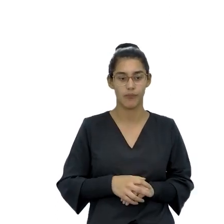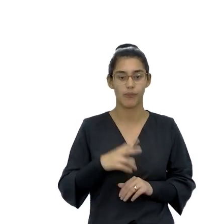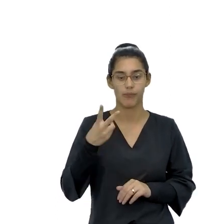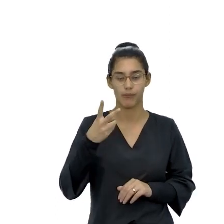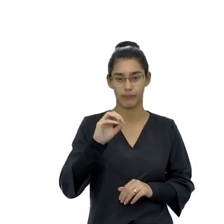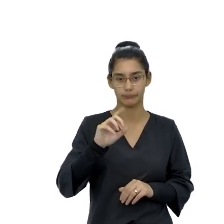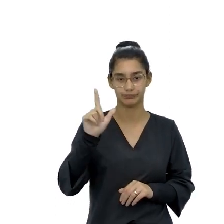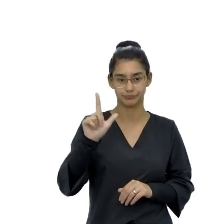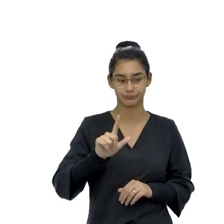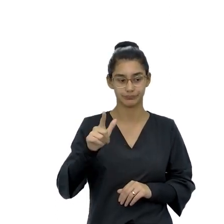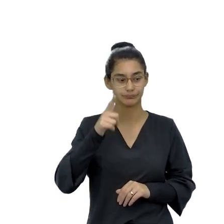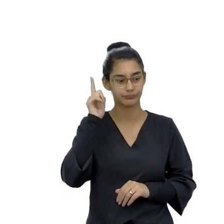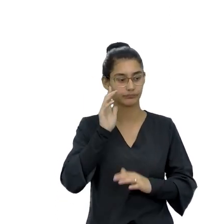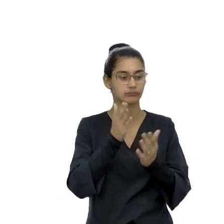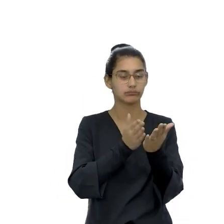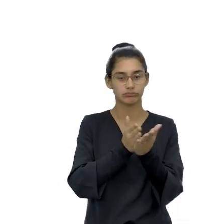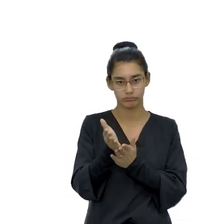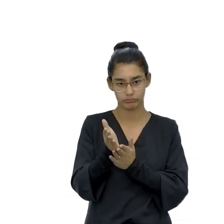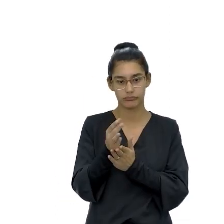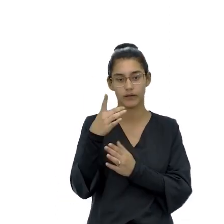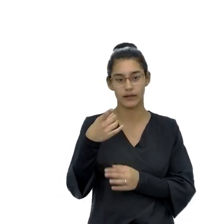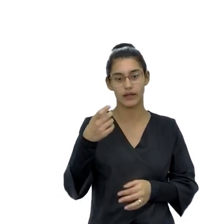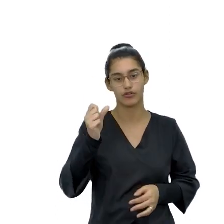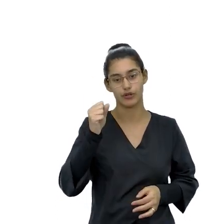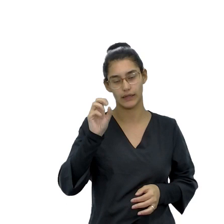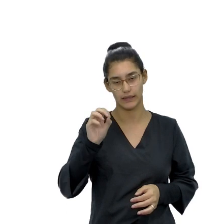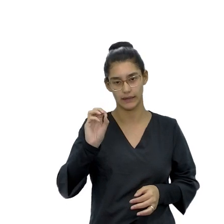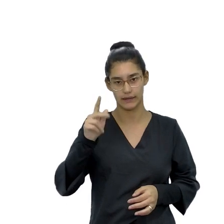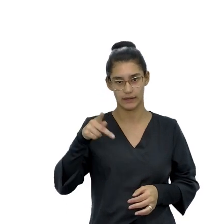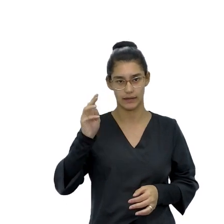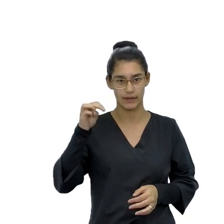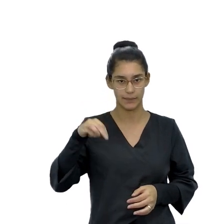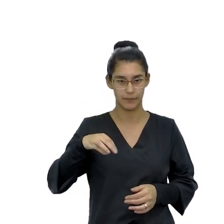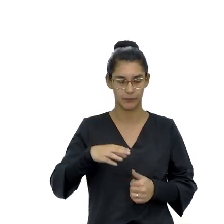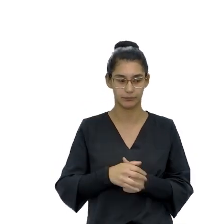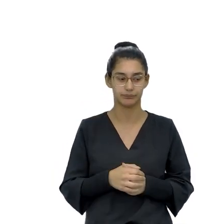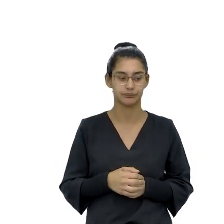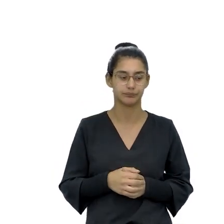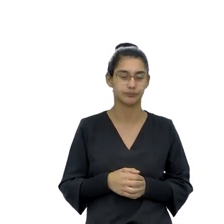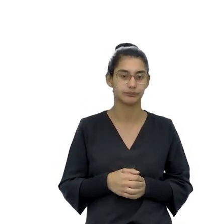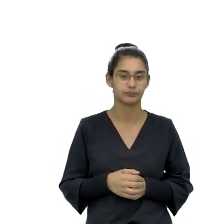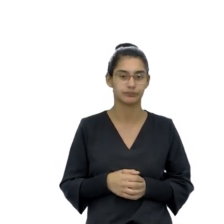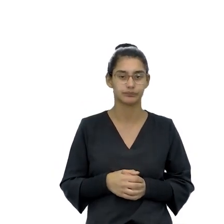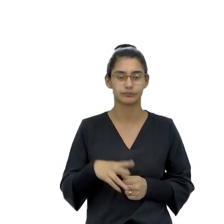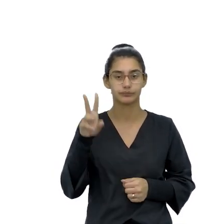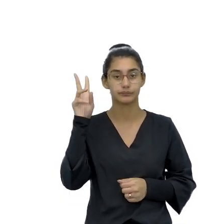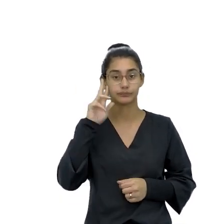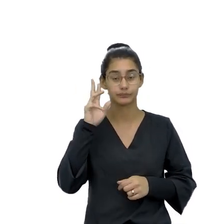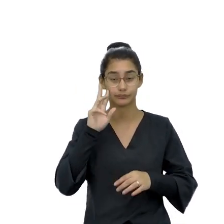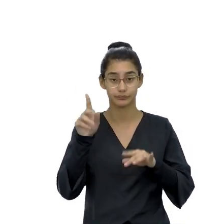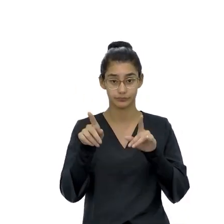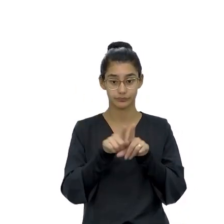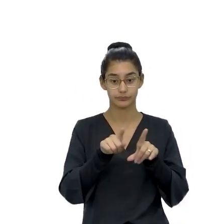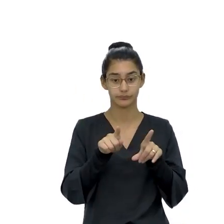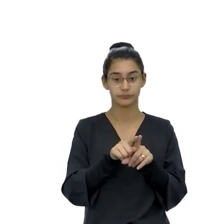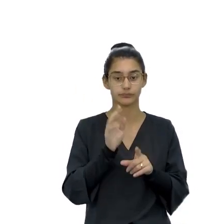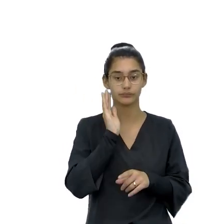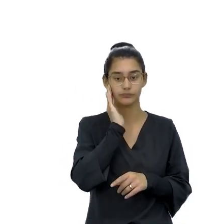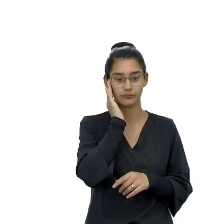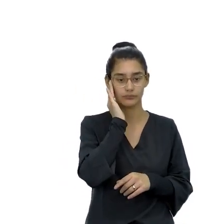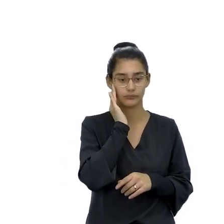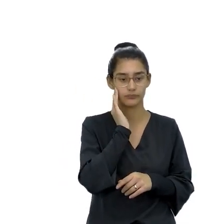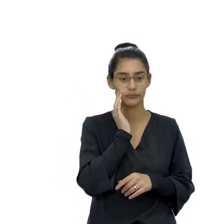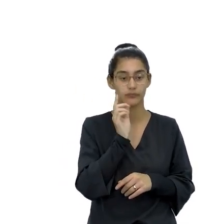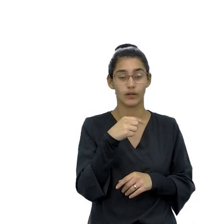20 litros, ele vai percorrer 180 quilômetros, tá? Lembrando sempre que